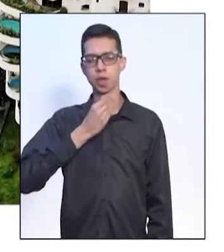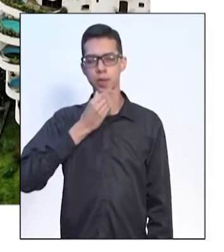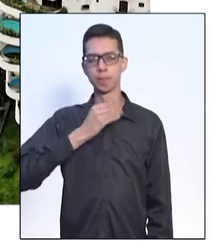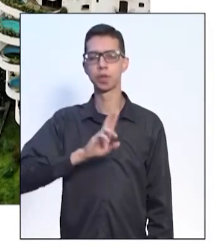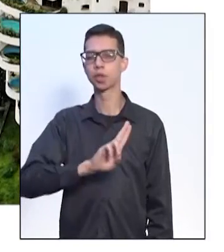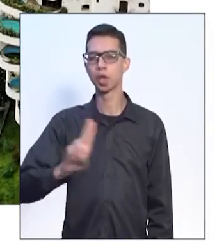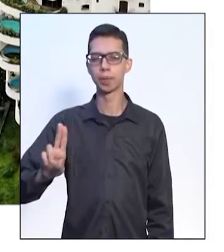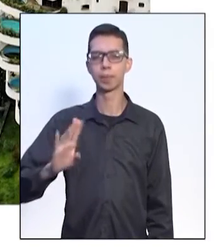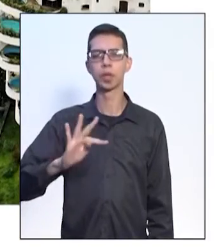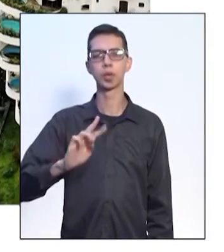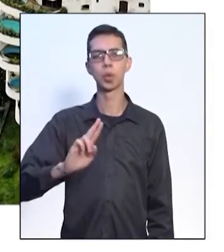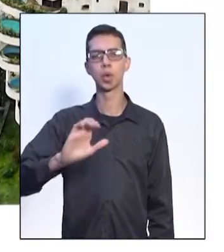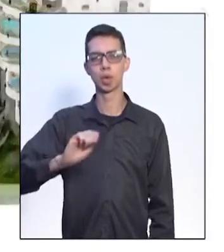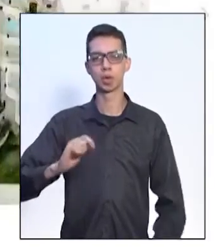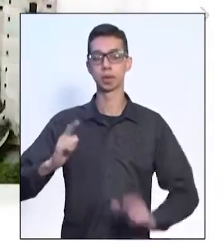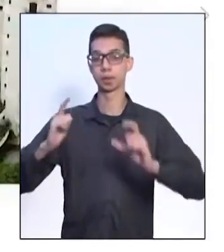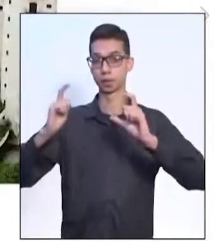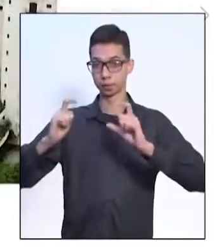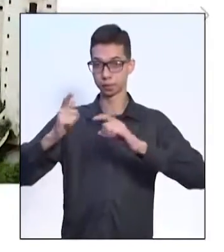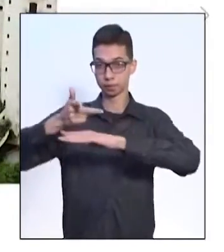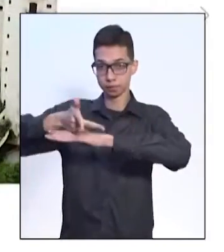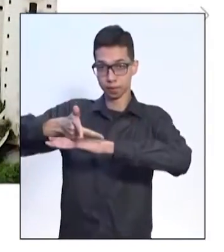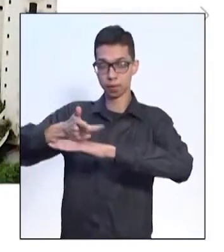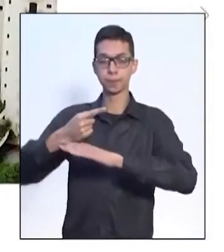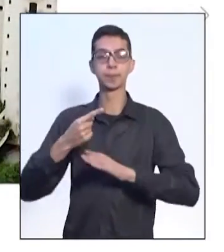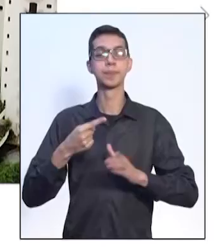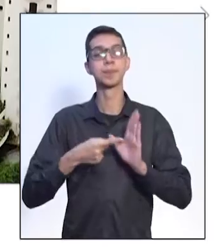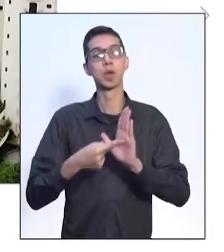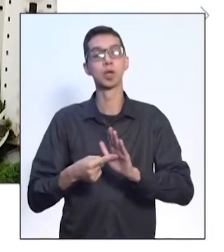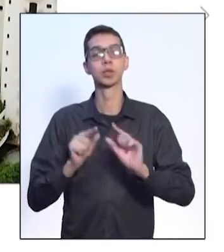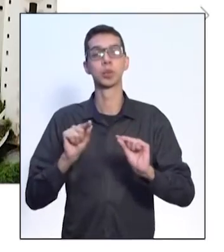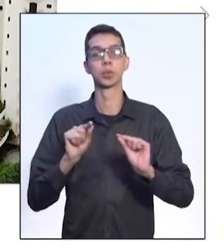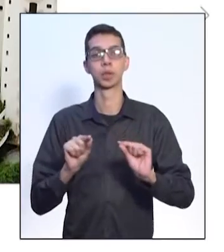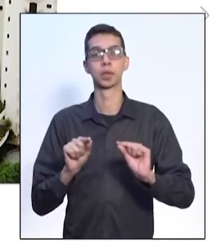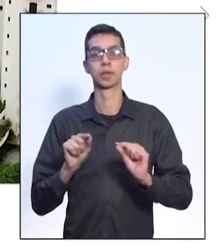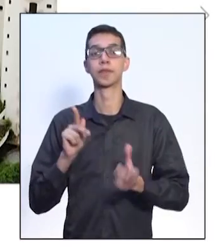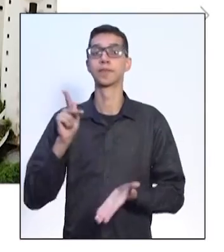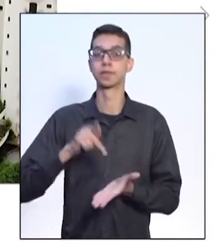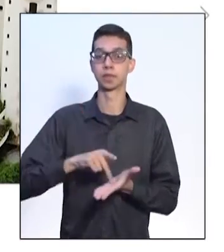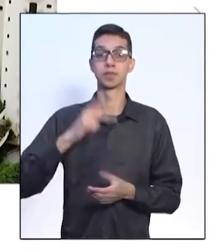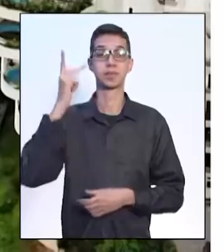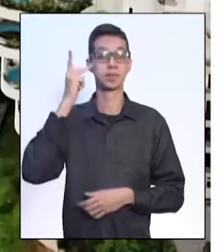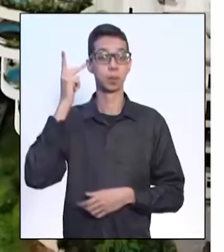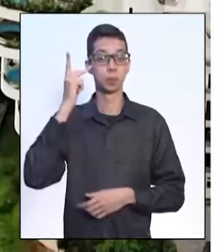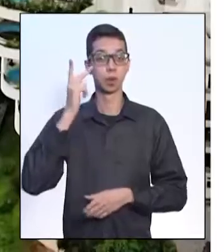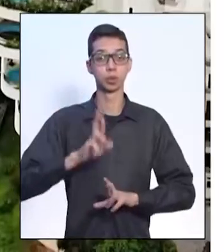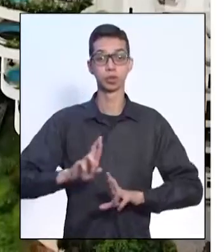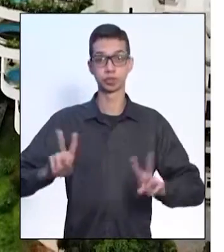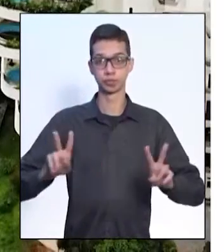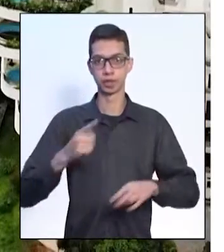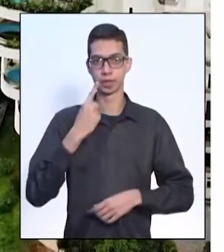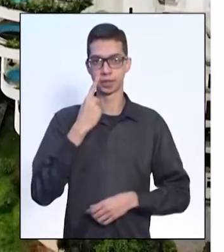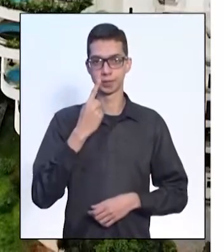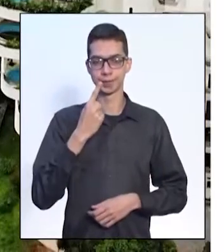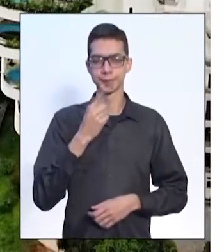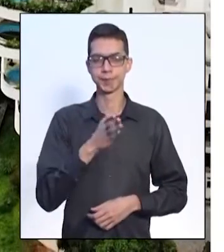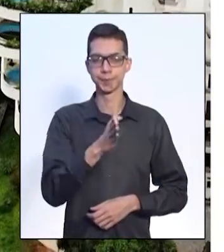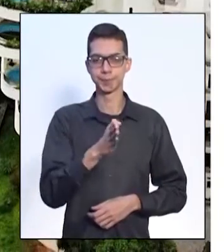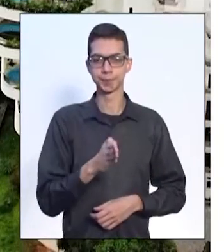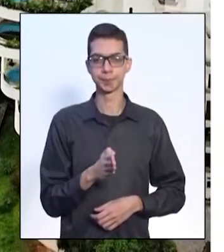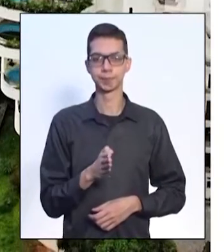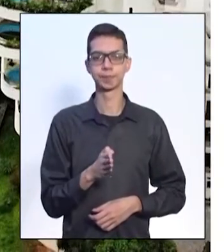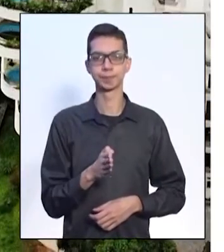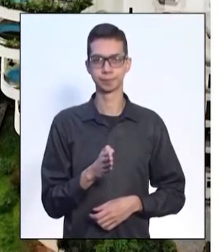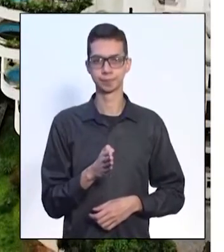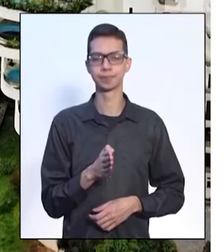ficou muito famosa por mostrar lado a lado duas realidades bastante diferentes dentro de São Paulo, em que de um lado é mostrado um estilo de